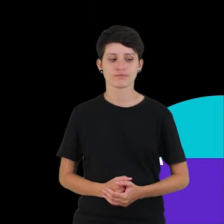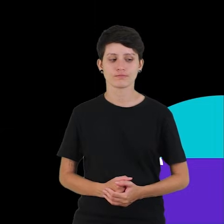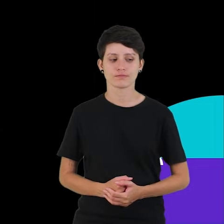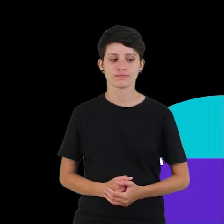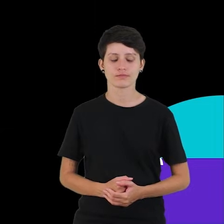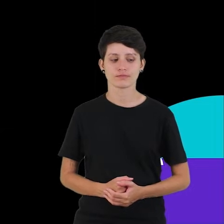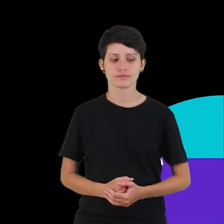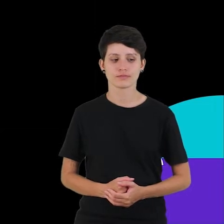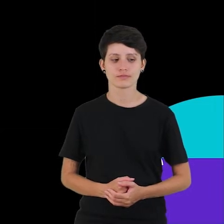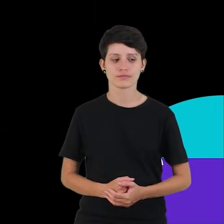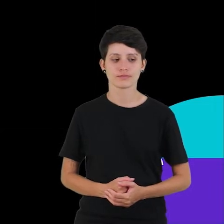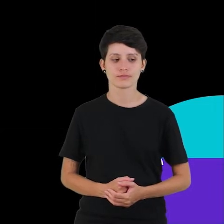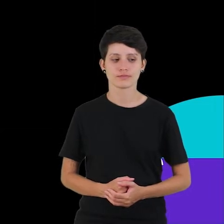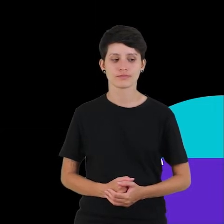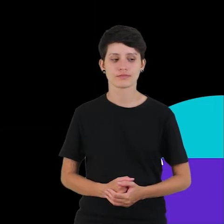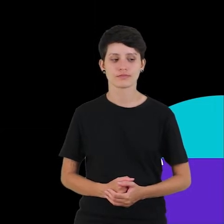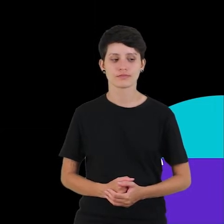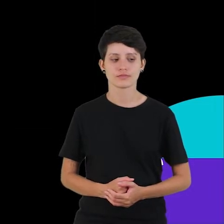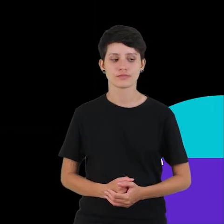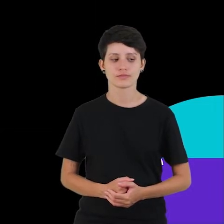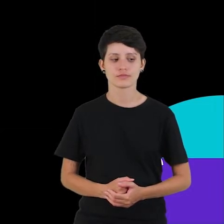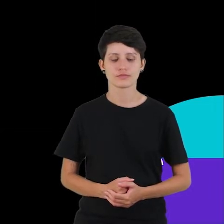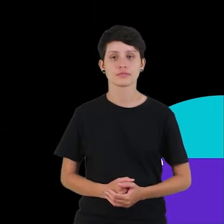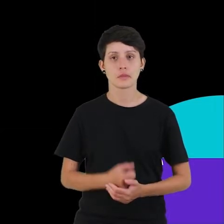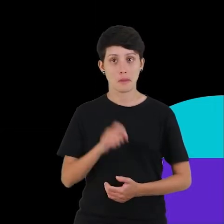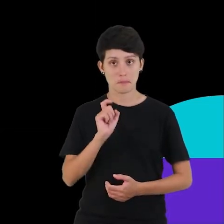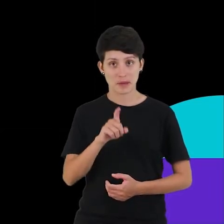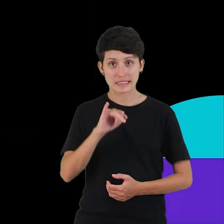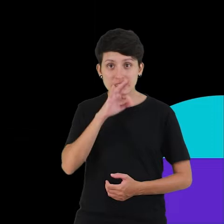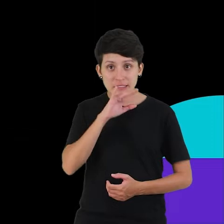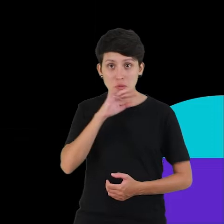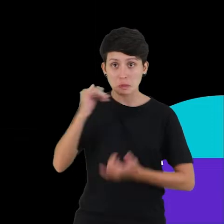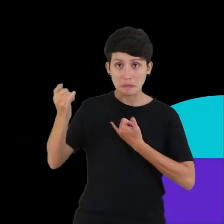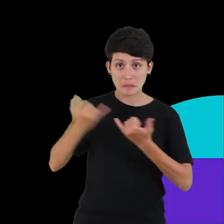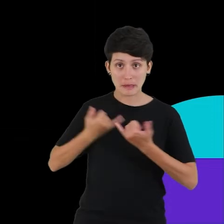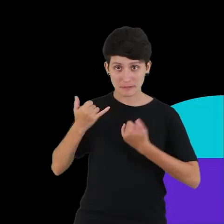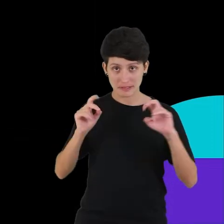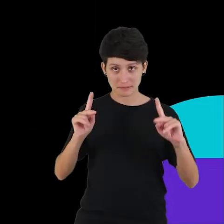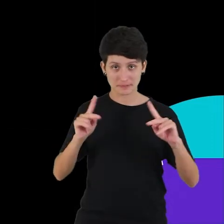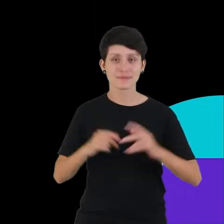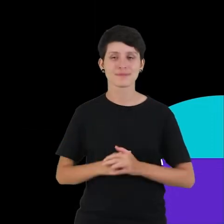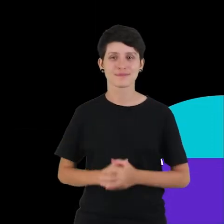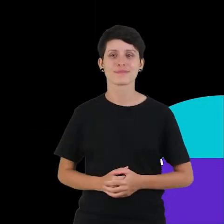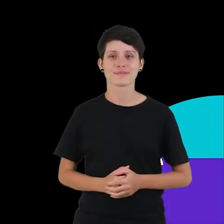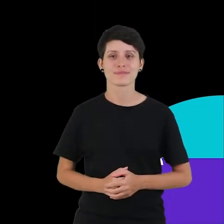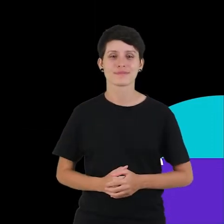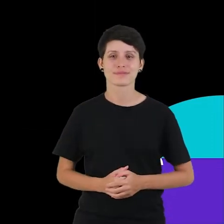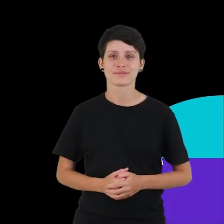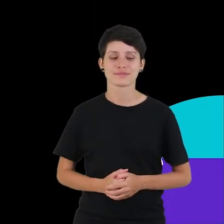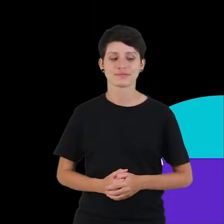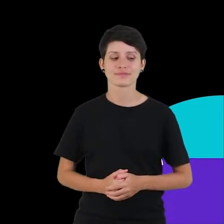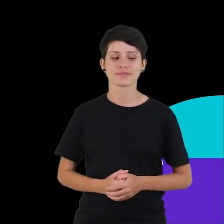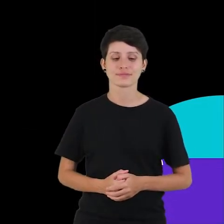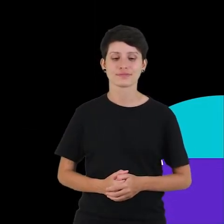compartilhar o... Beleza. Então, vou tocar